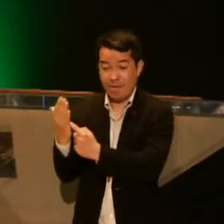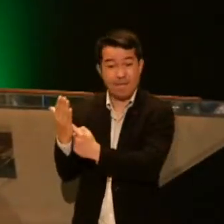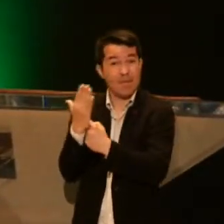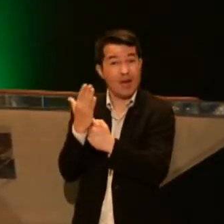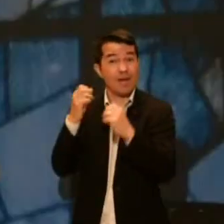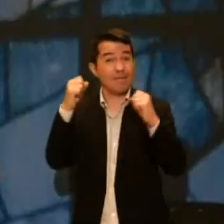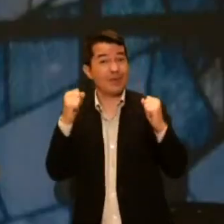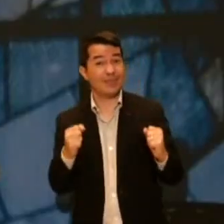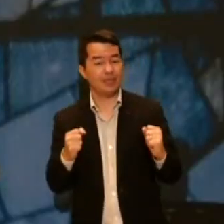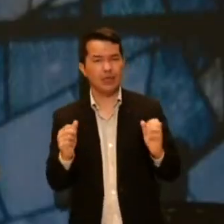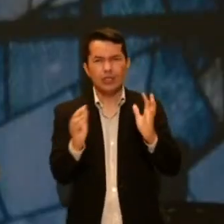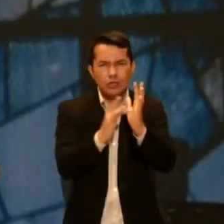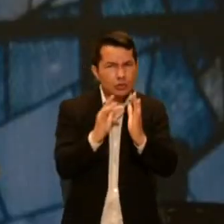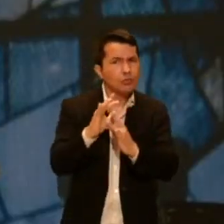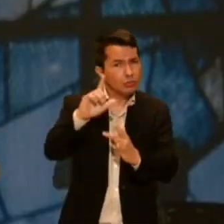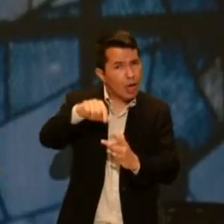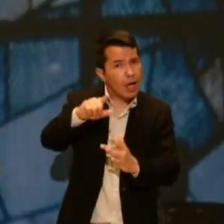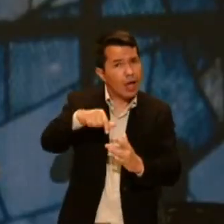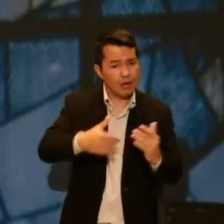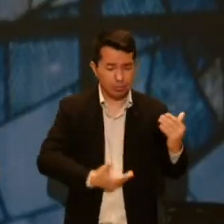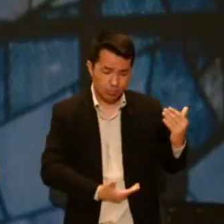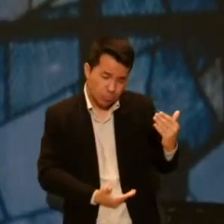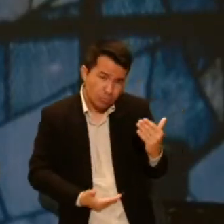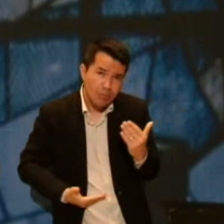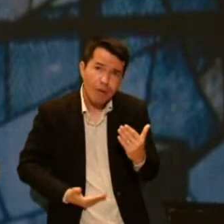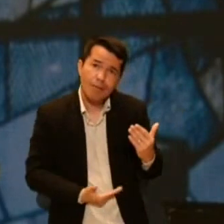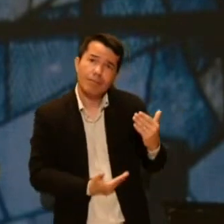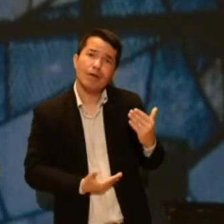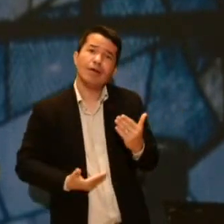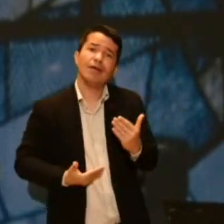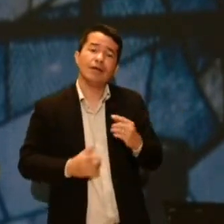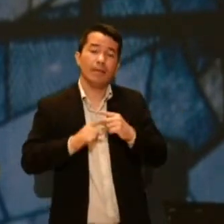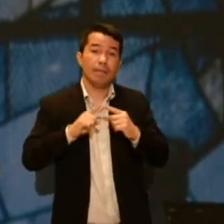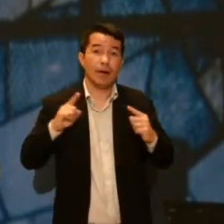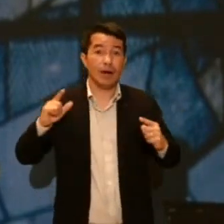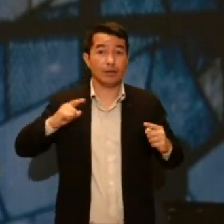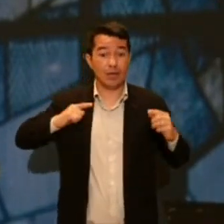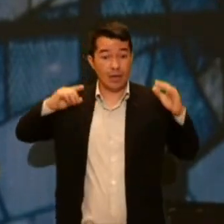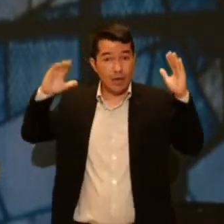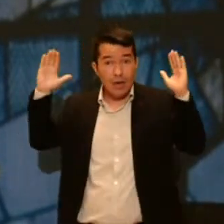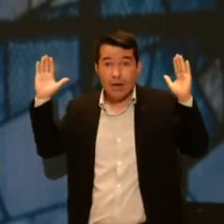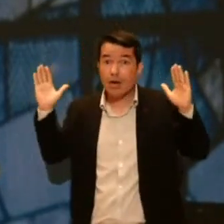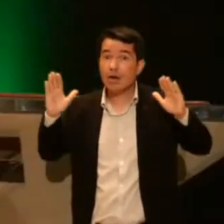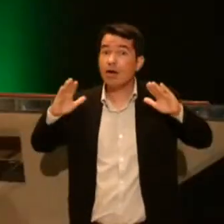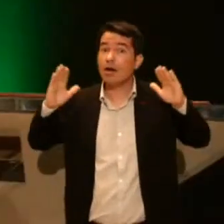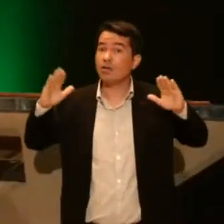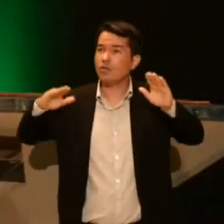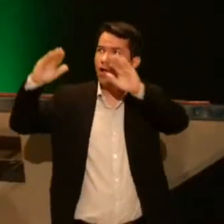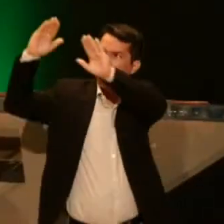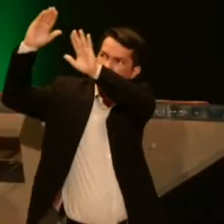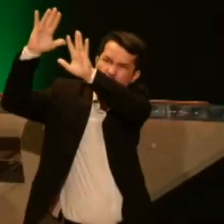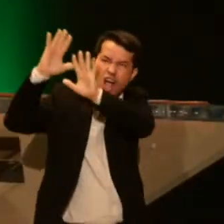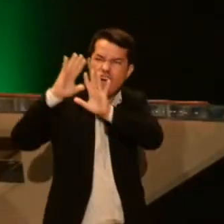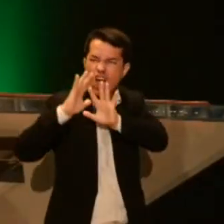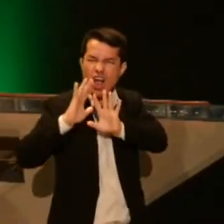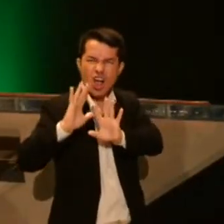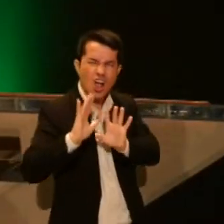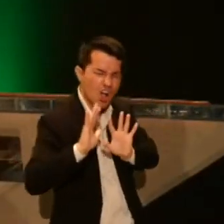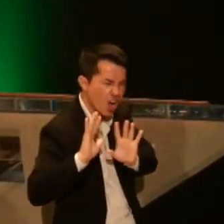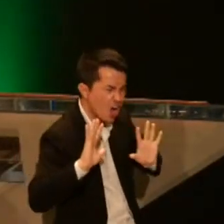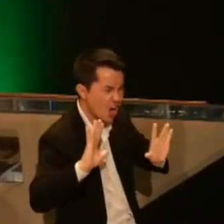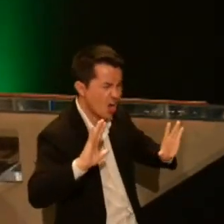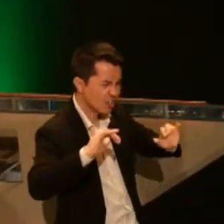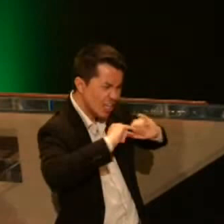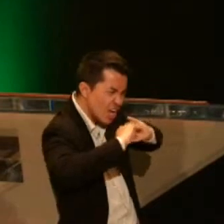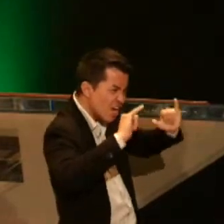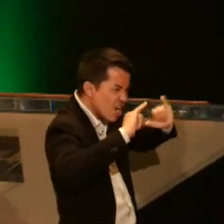um bebê naquele momento, os anjos do Senhor estavam se revelando aos pastores, a estrela estava